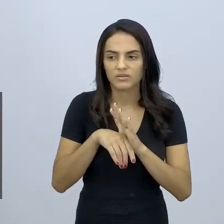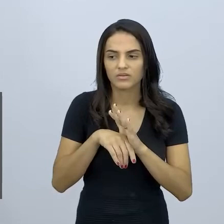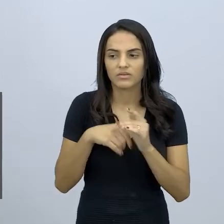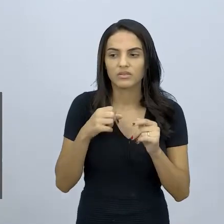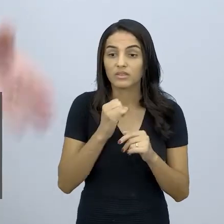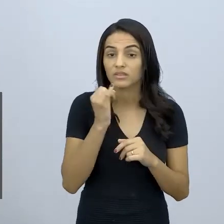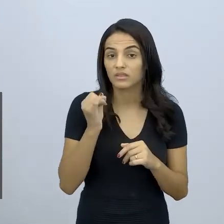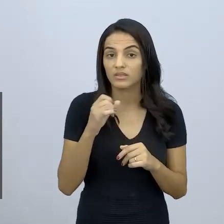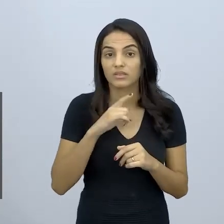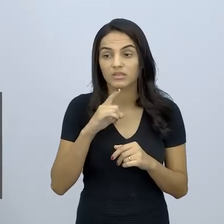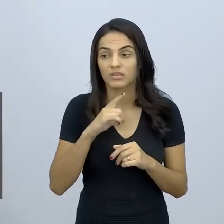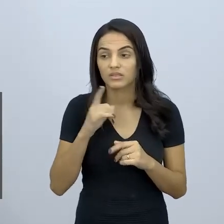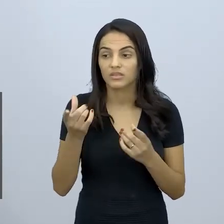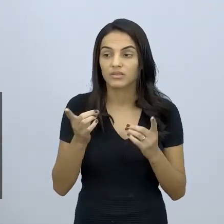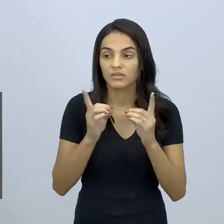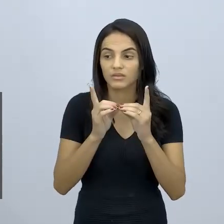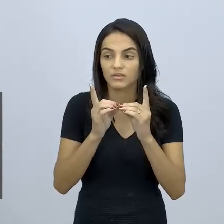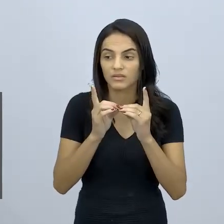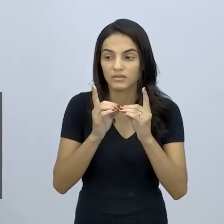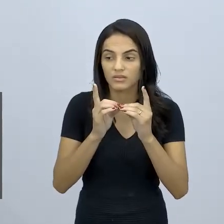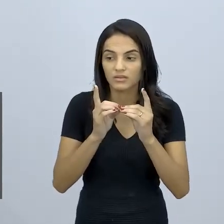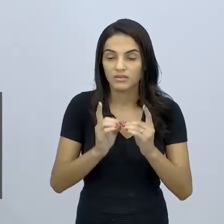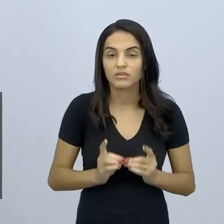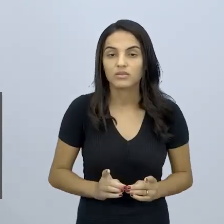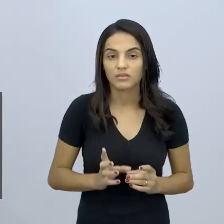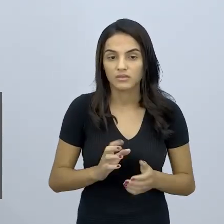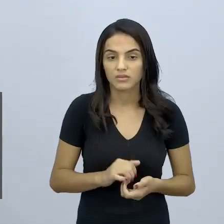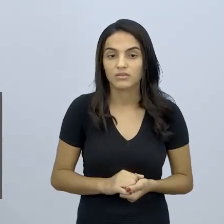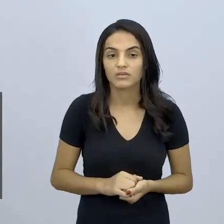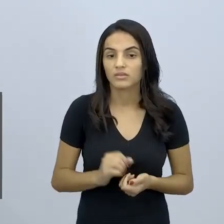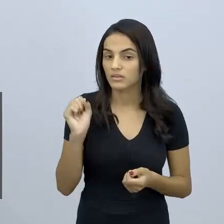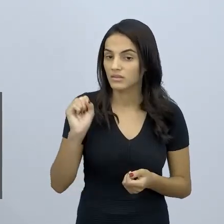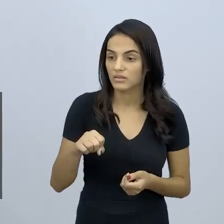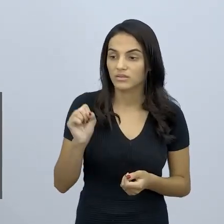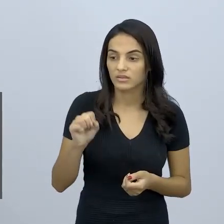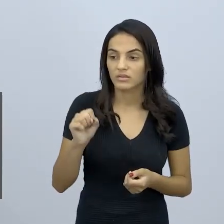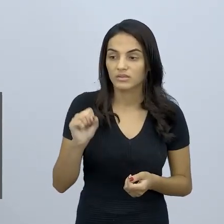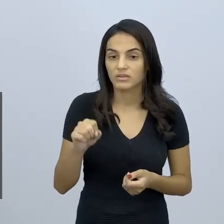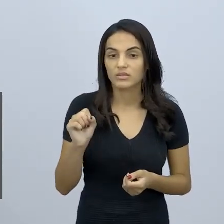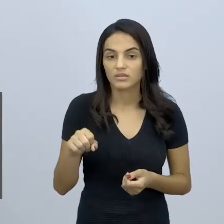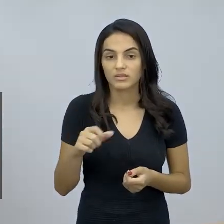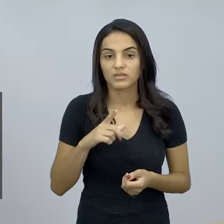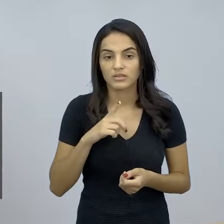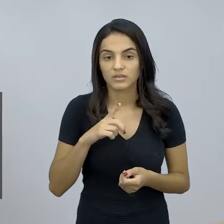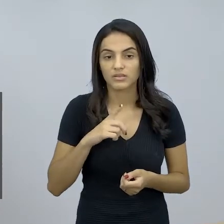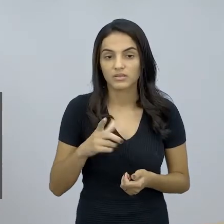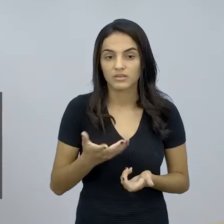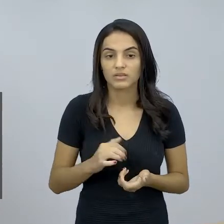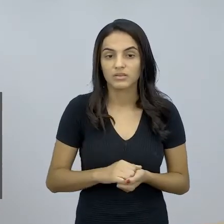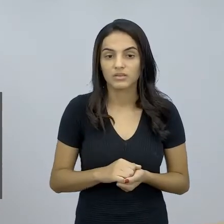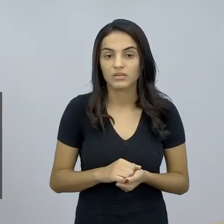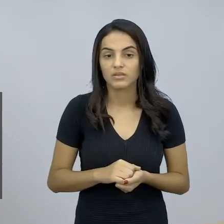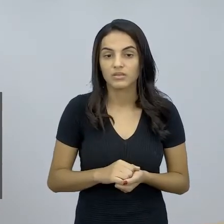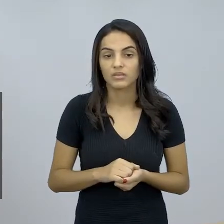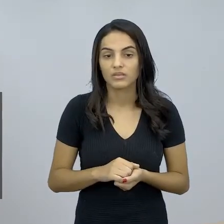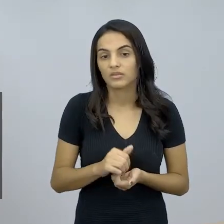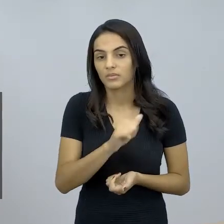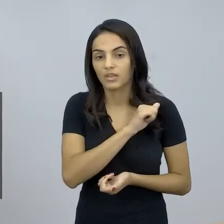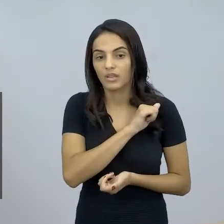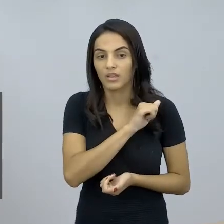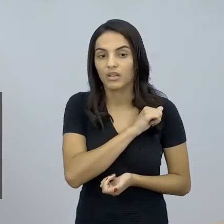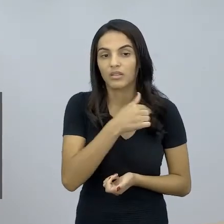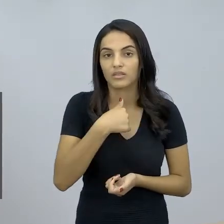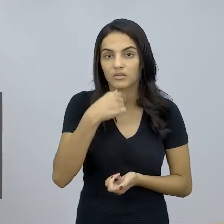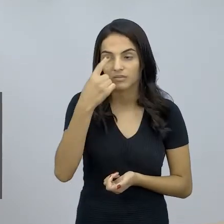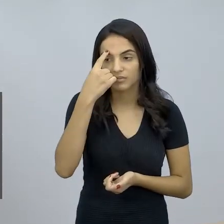você tenha o deficiente ou o cego ali na sala, sim, né? Porque às vezes, mesmo ele tendo uma visão subnormal, ou conhecida também